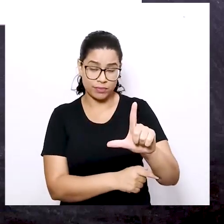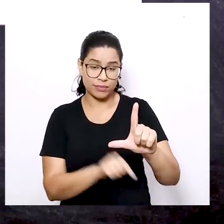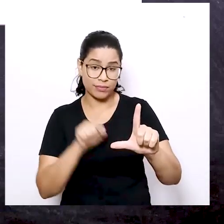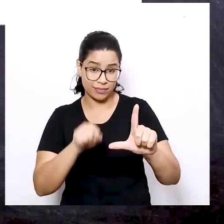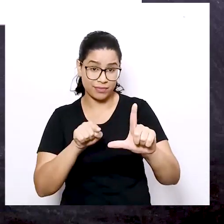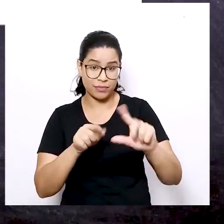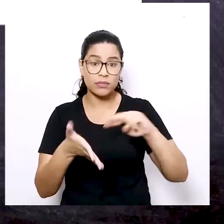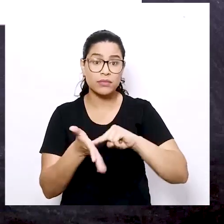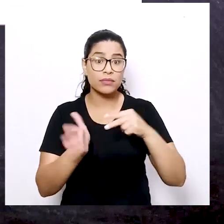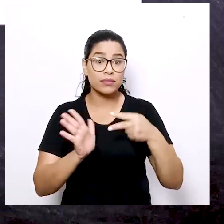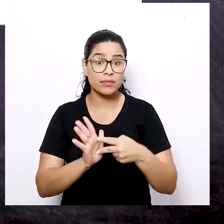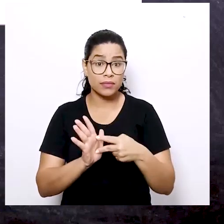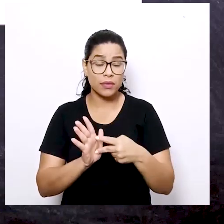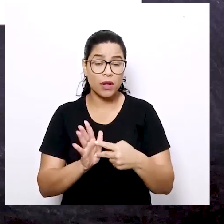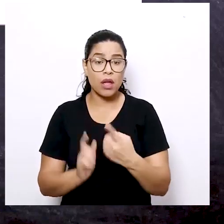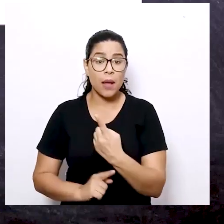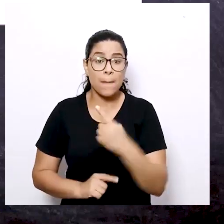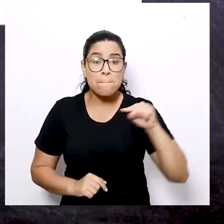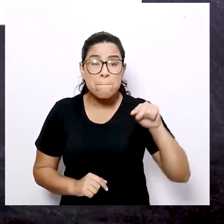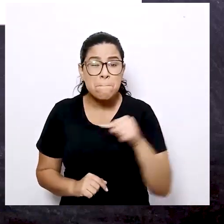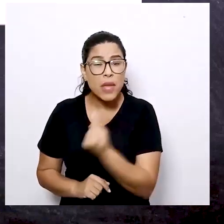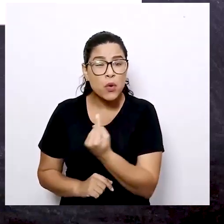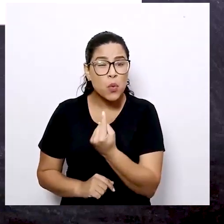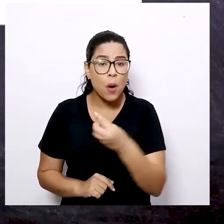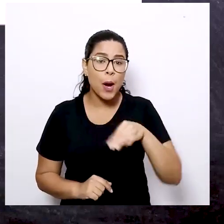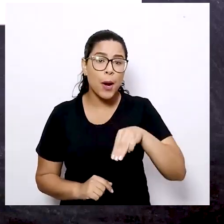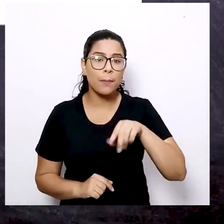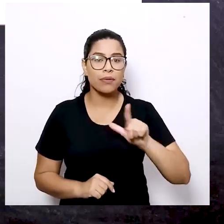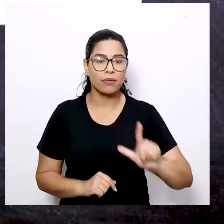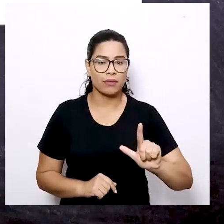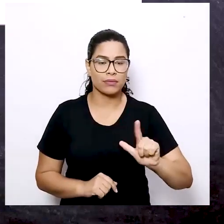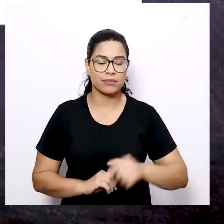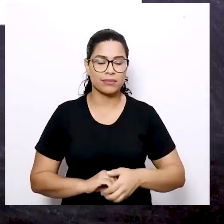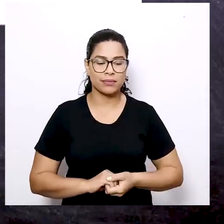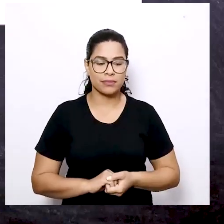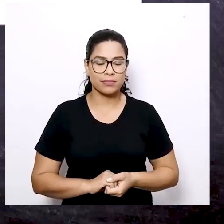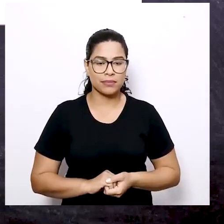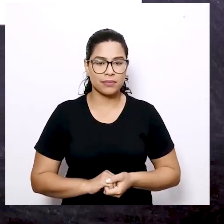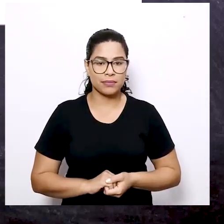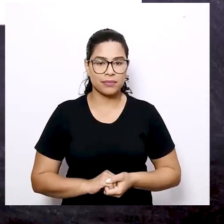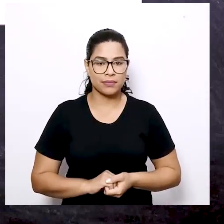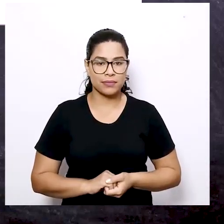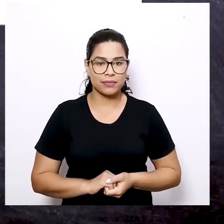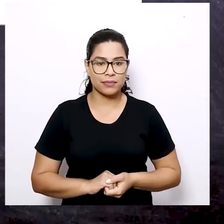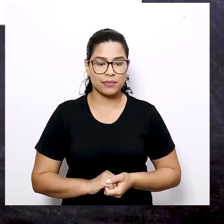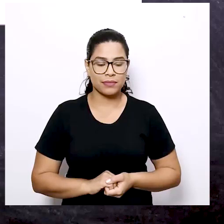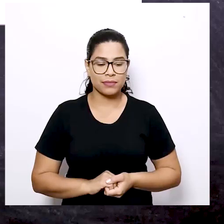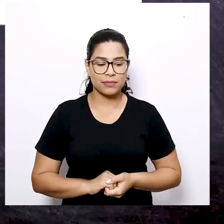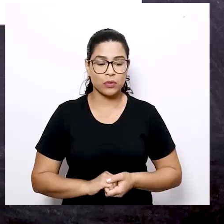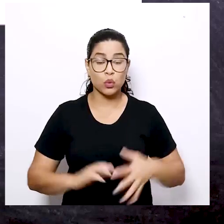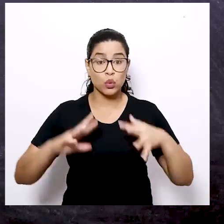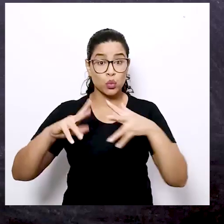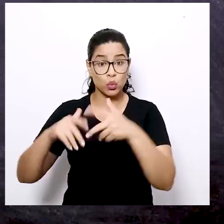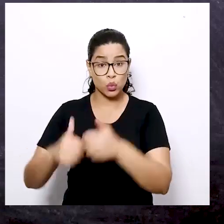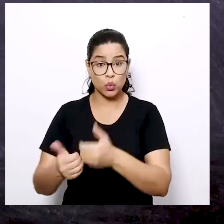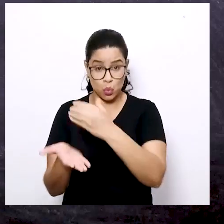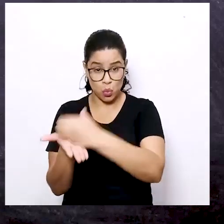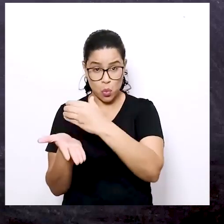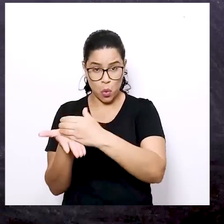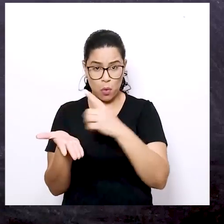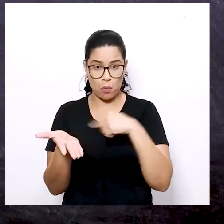1000 mililitros. Ele é equivalente a 1000 mililitros. E esses copos todos